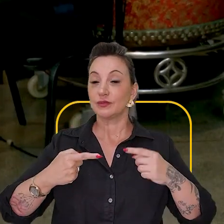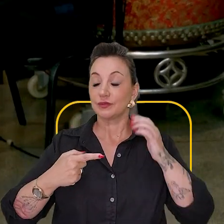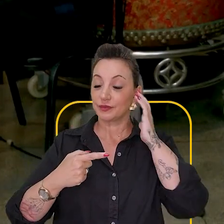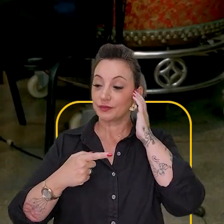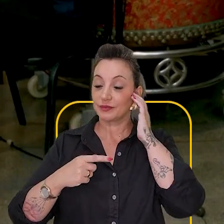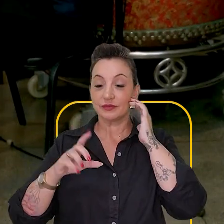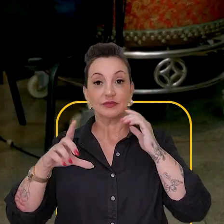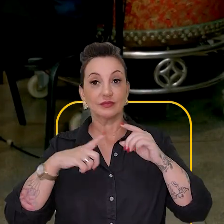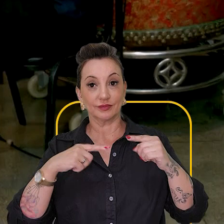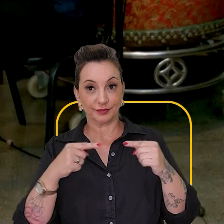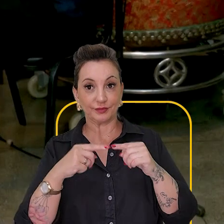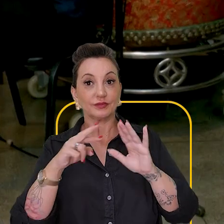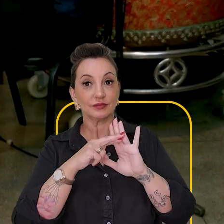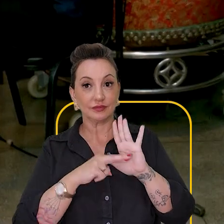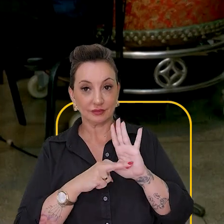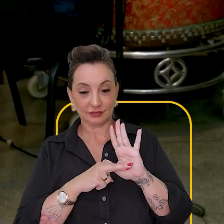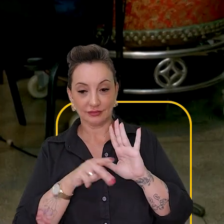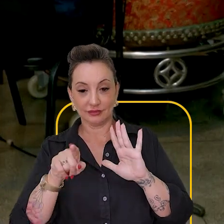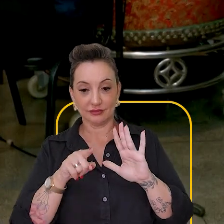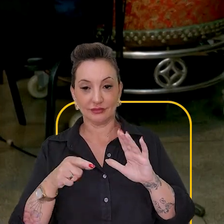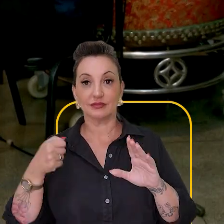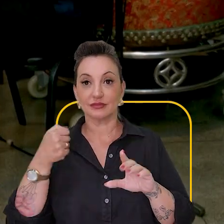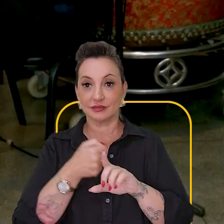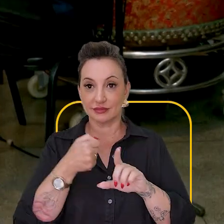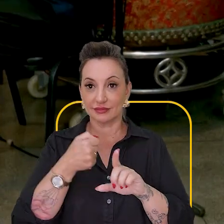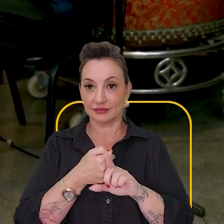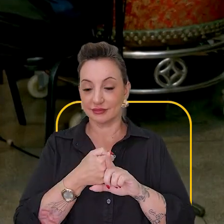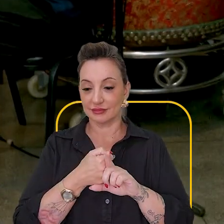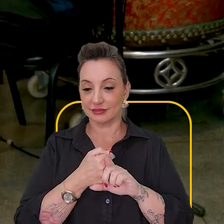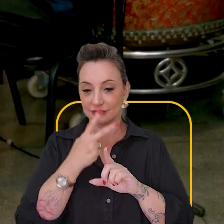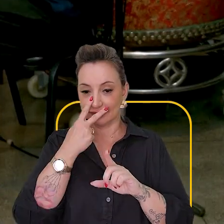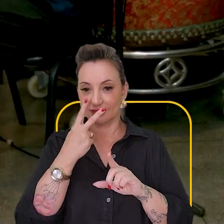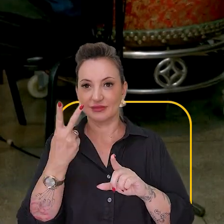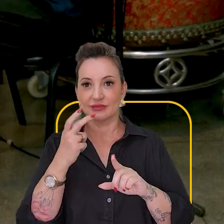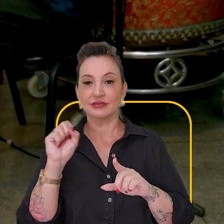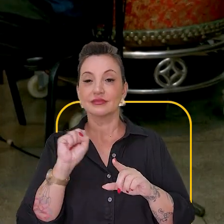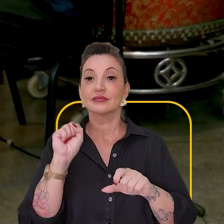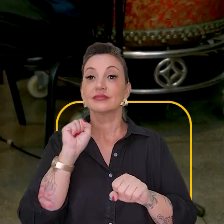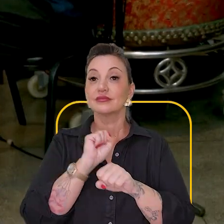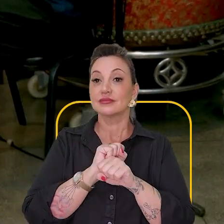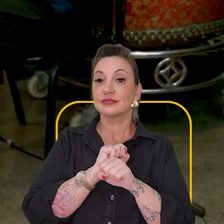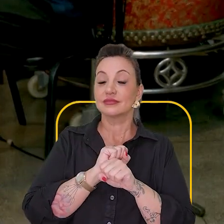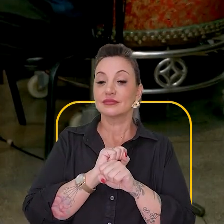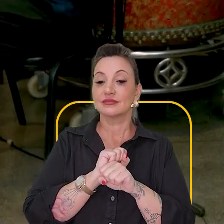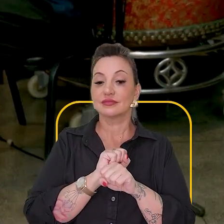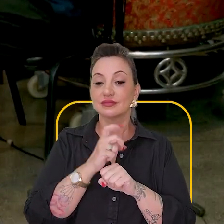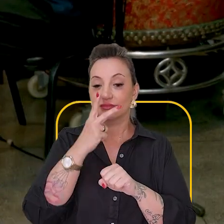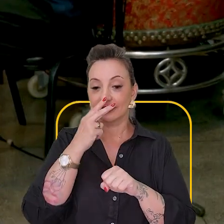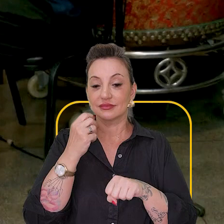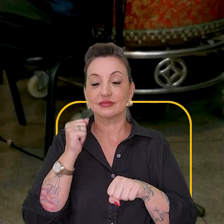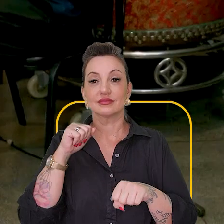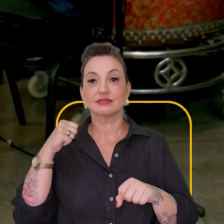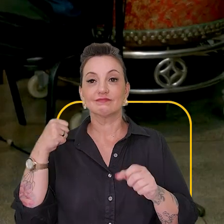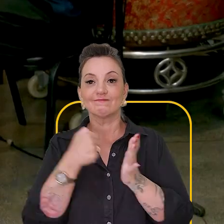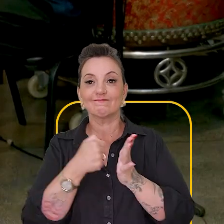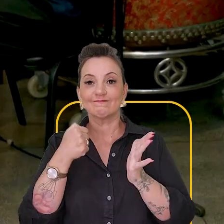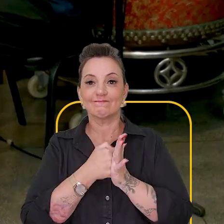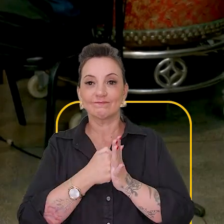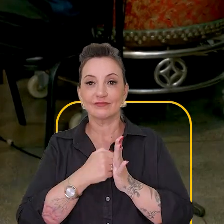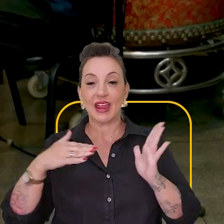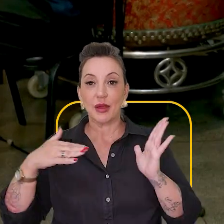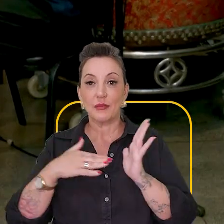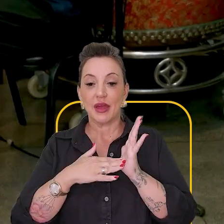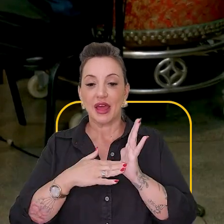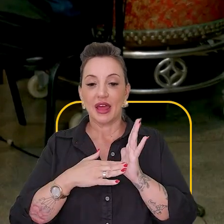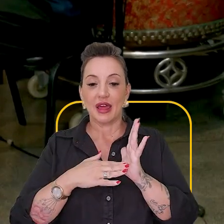competição mas como tem essa regra aí de você bater e acho que tem uns 2 segundos para parar a luta acho que o cara tentava bater o máximo que